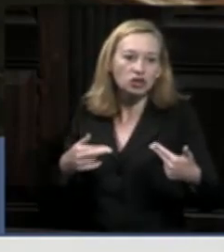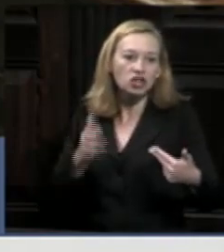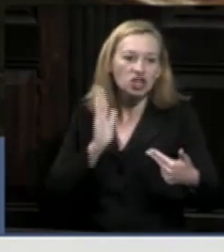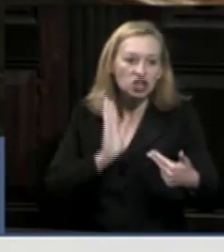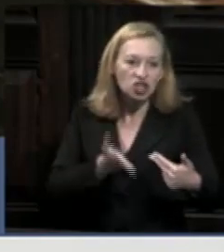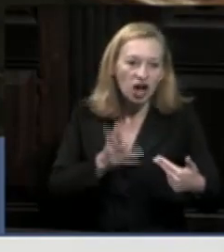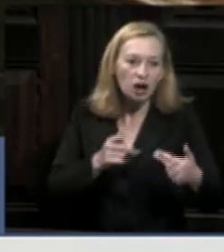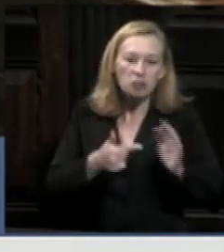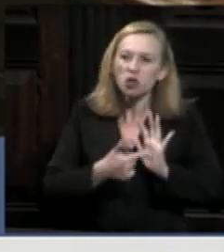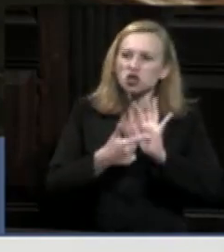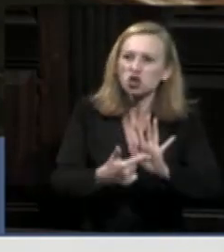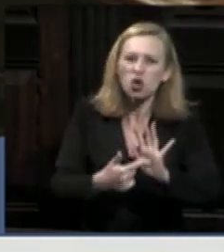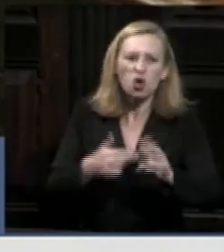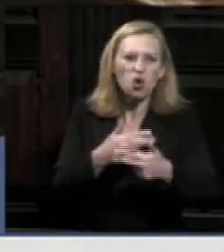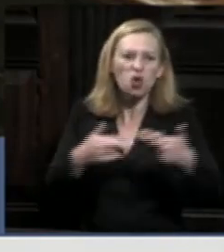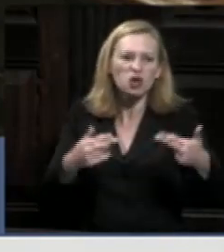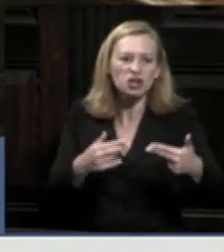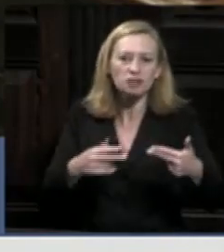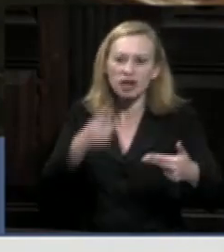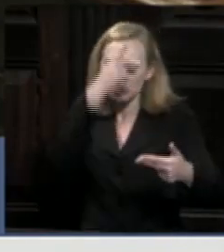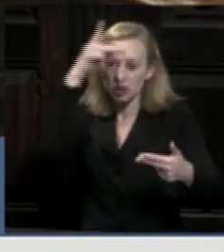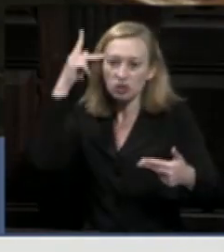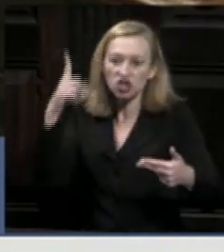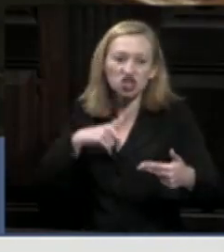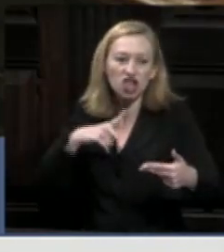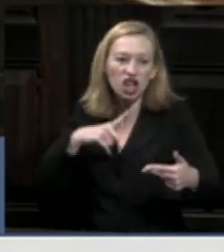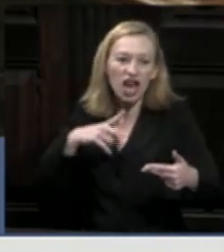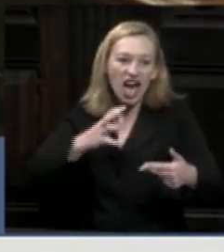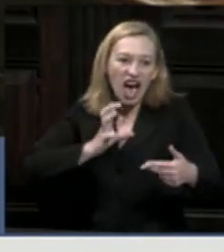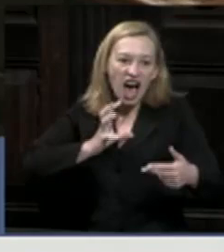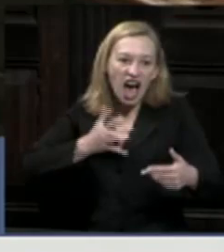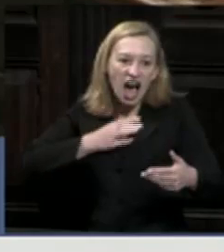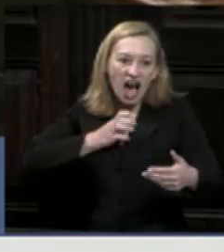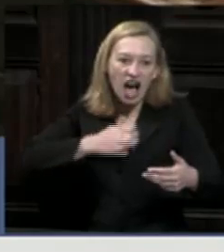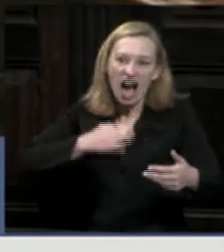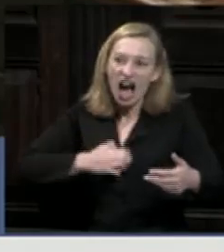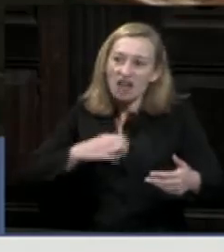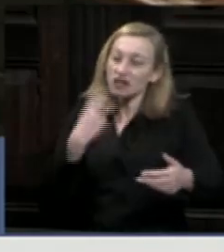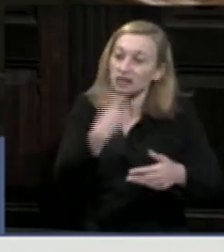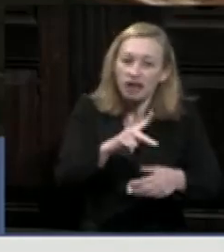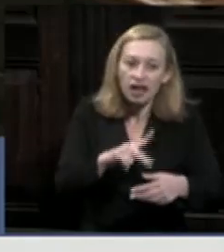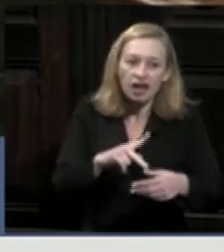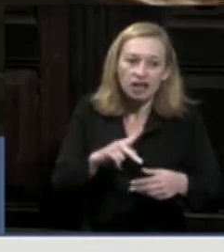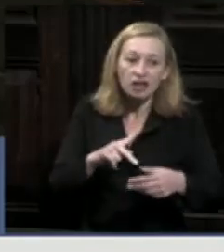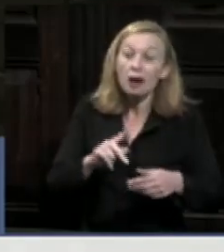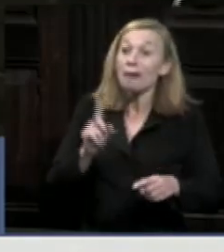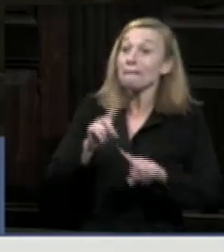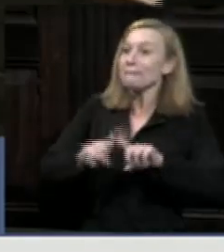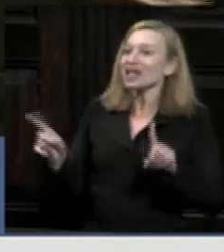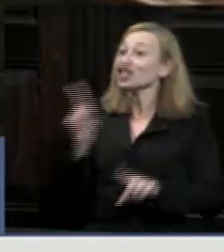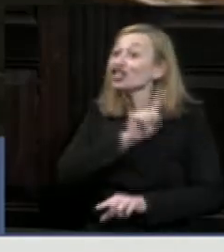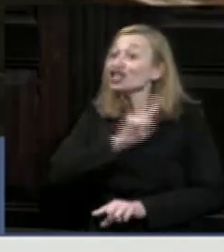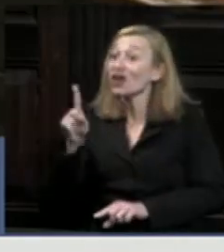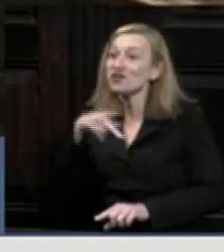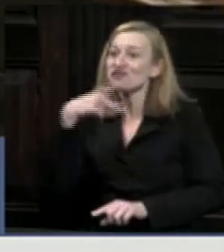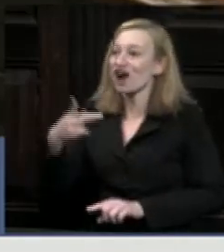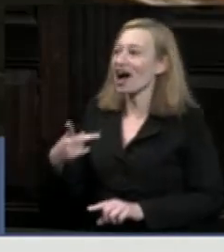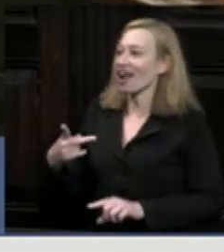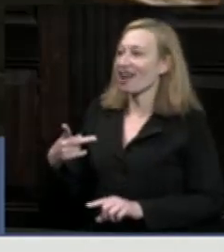de ódio contra ele de intolerância contra ele enaltece a rejeição não fala que ele é o cara tem maior